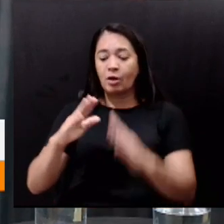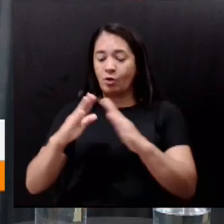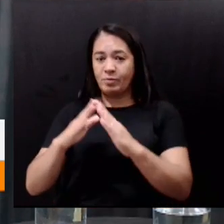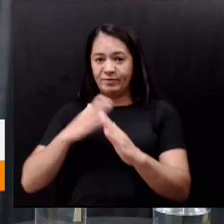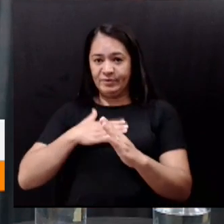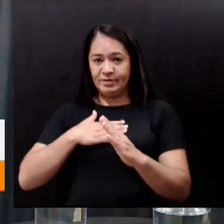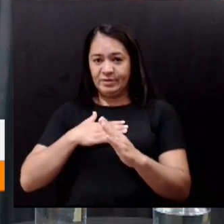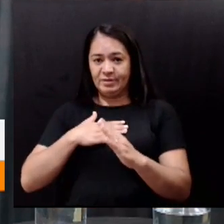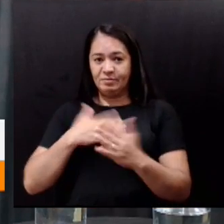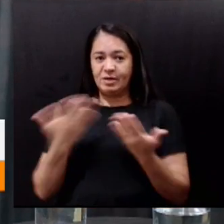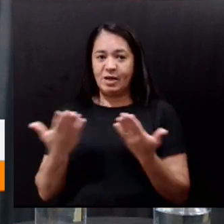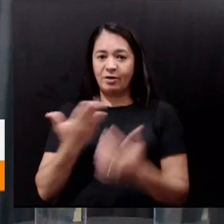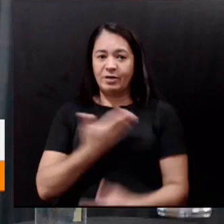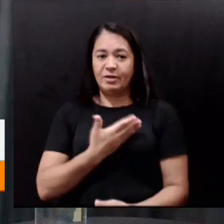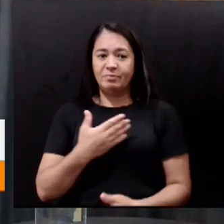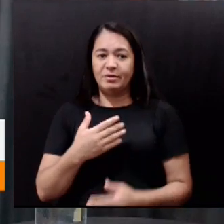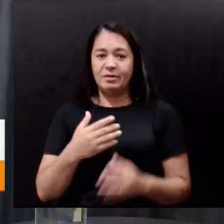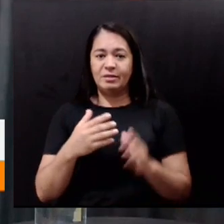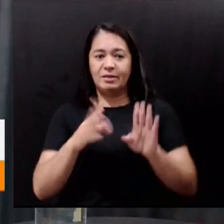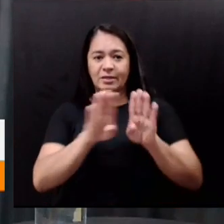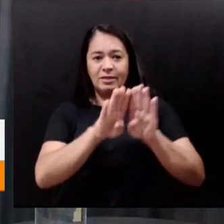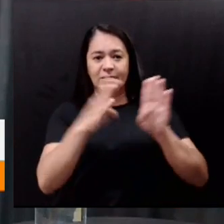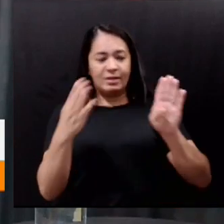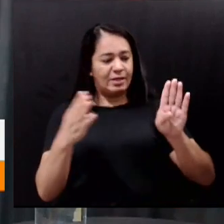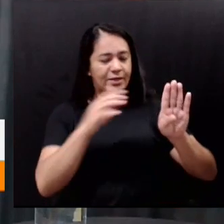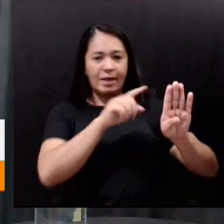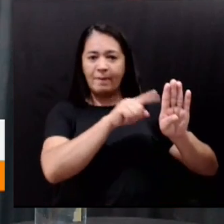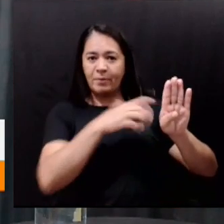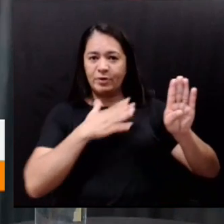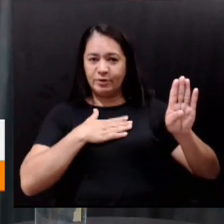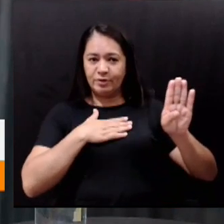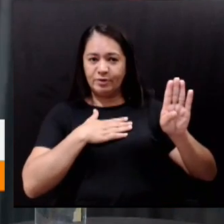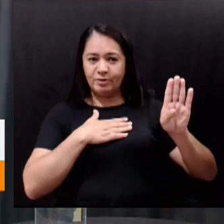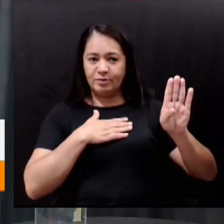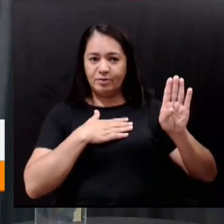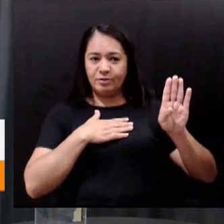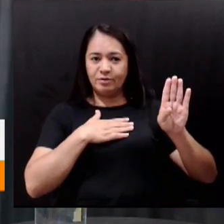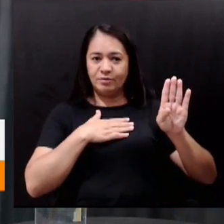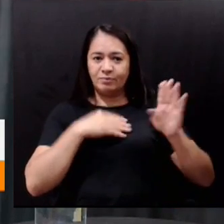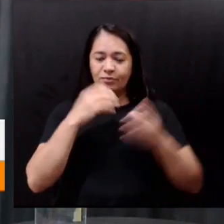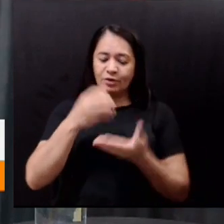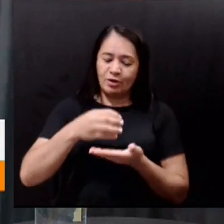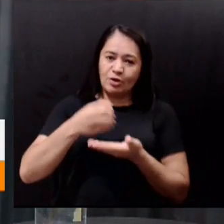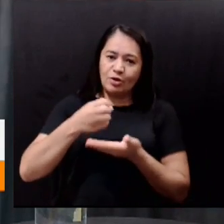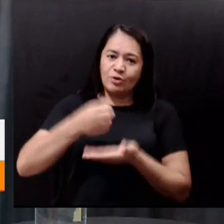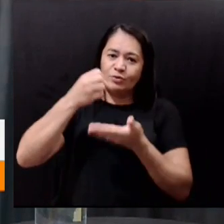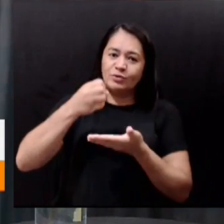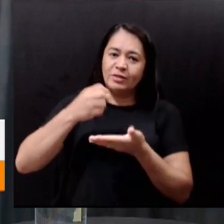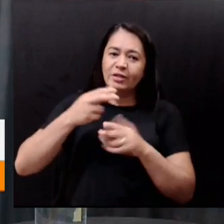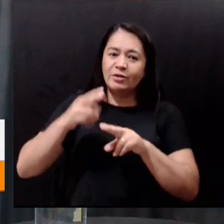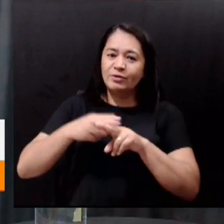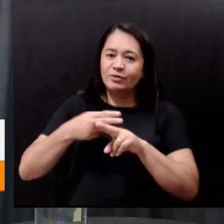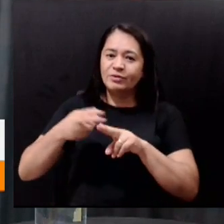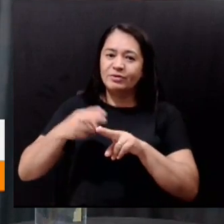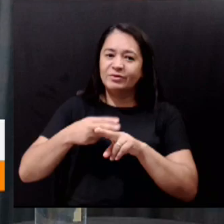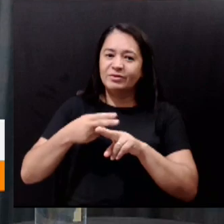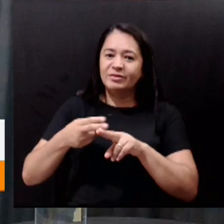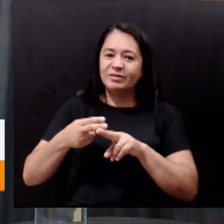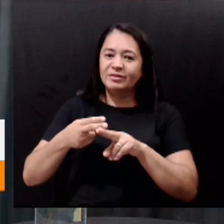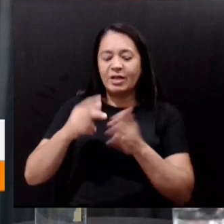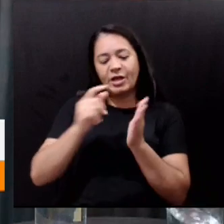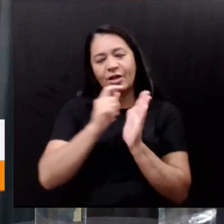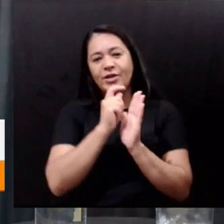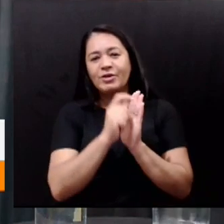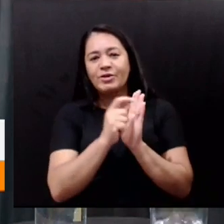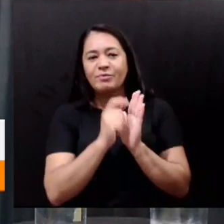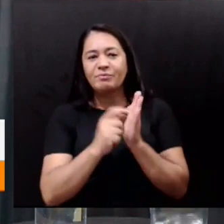na porta, assim, do meu apartamento, um saquinho com chocolatinho. Uau. E um bilhetinho. Tenha um bom dia, né? Obrigada pela sua